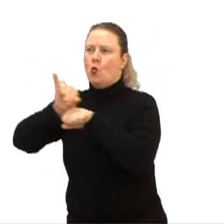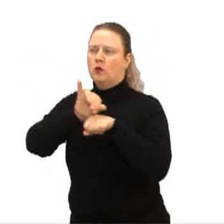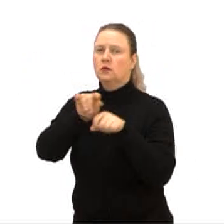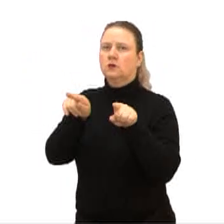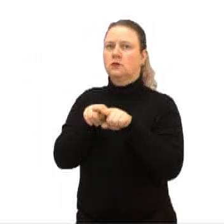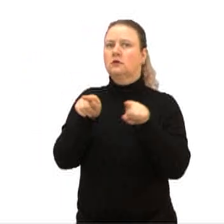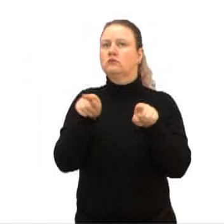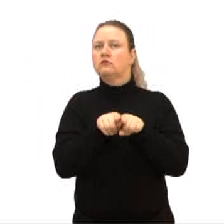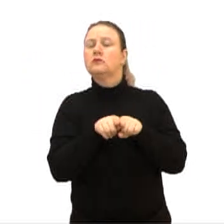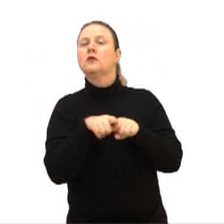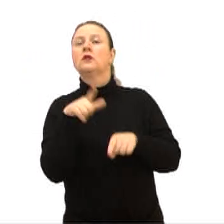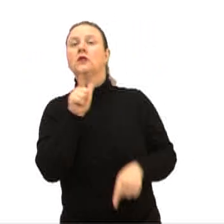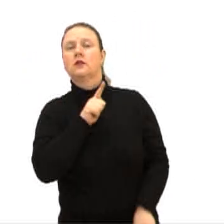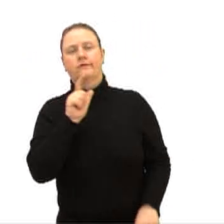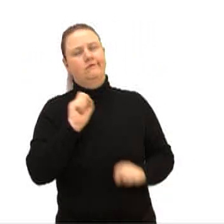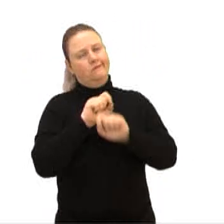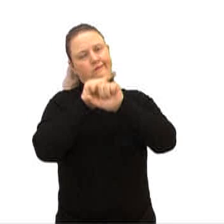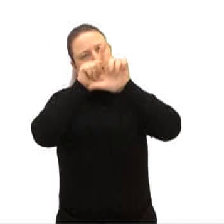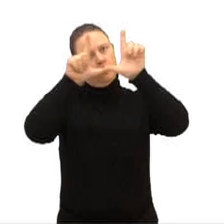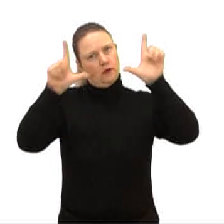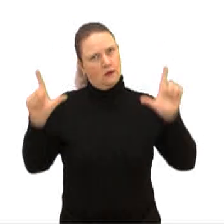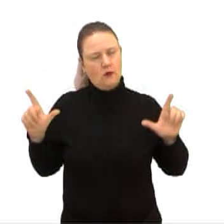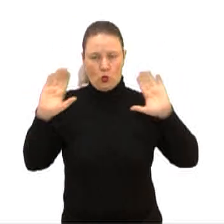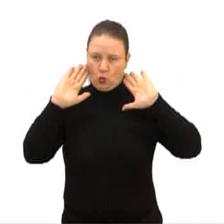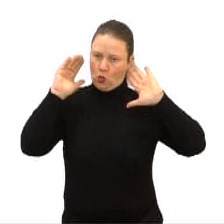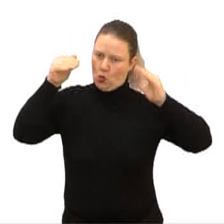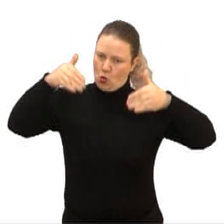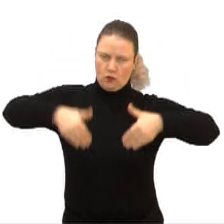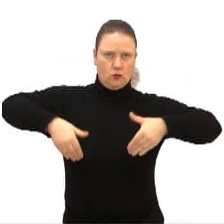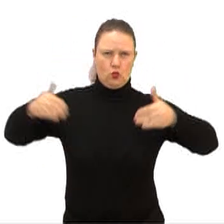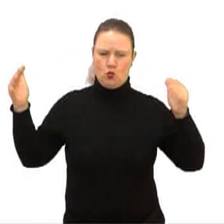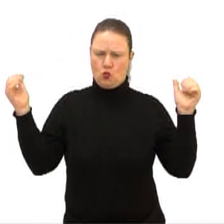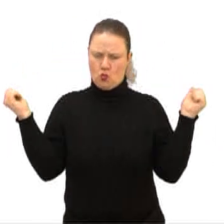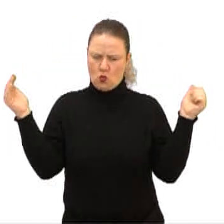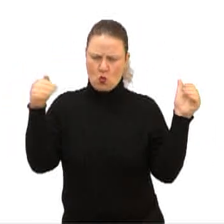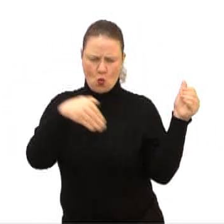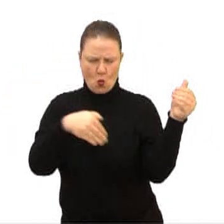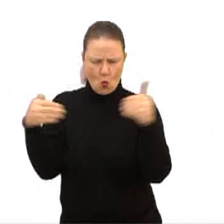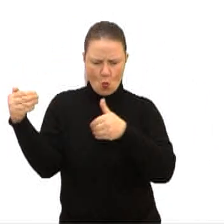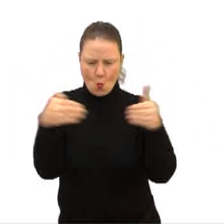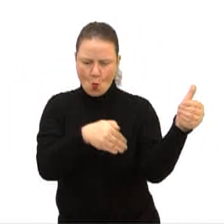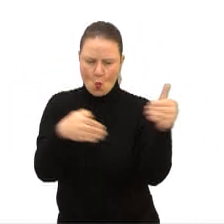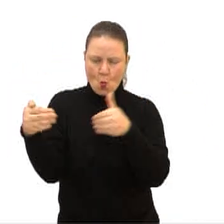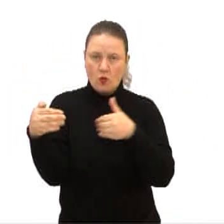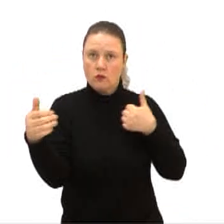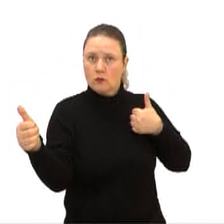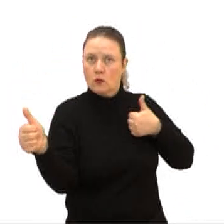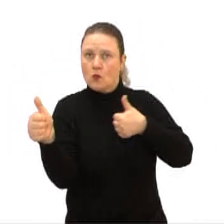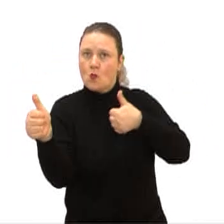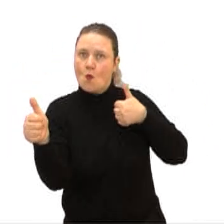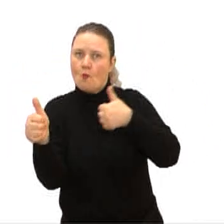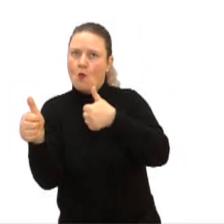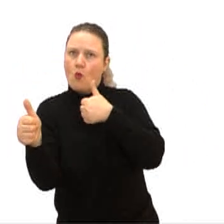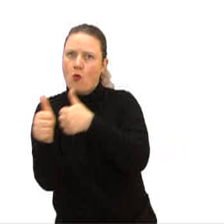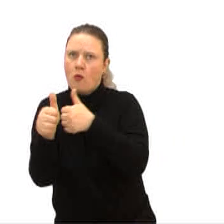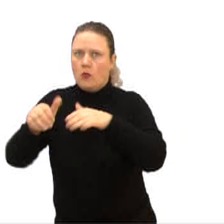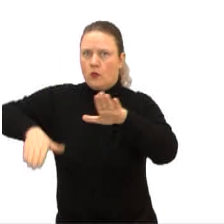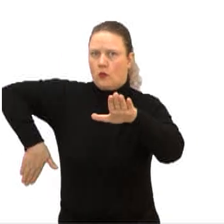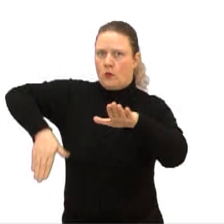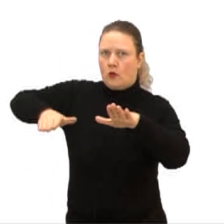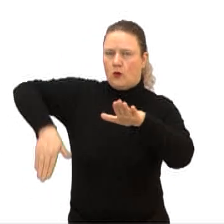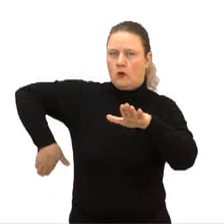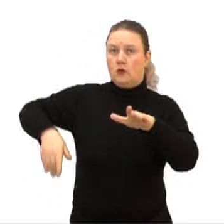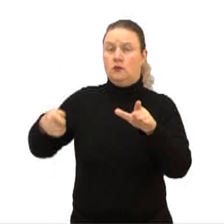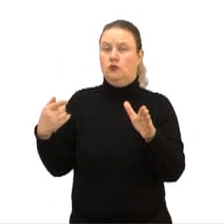que faz com que haja, logicamente, uma concentração maior próxima ao litoral, onde chegaram